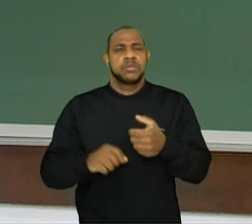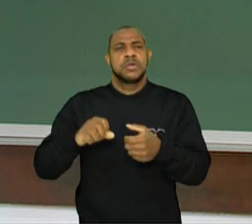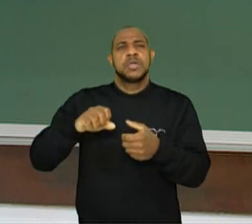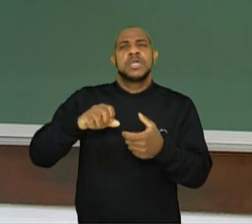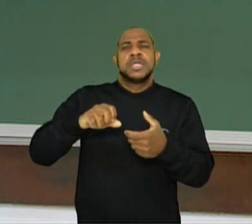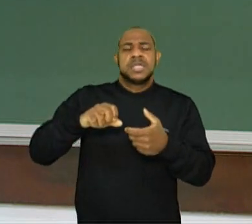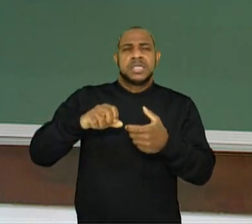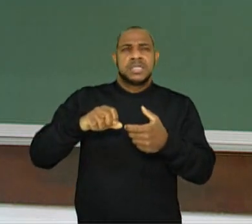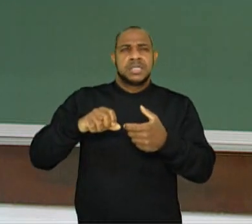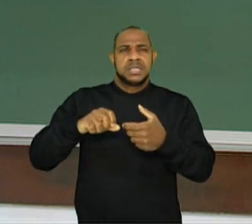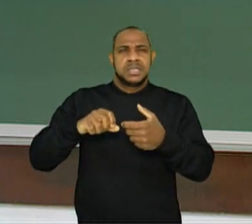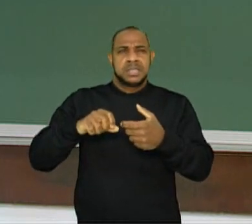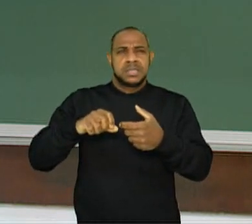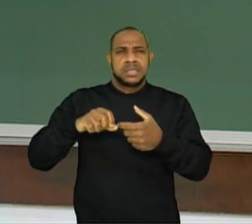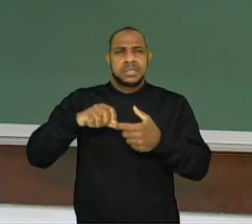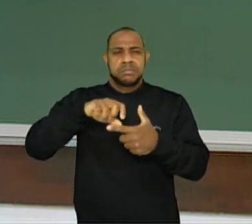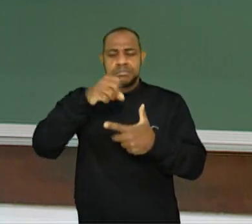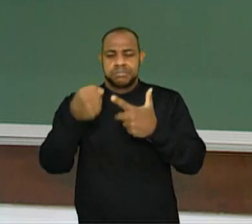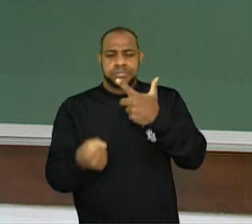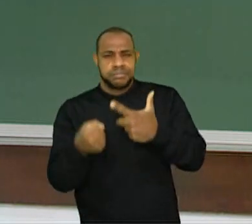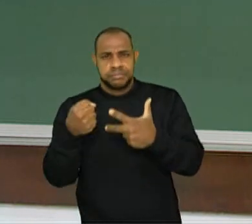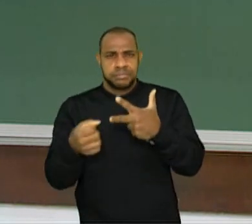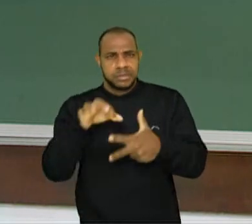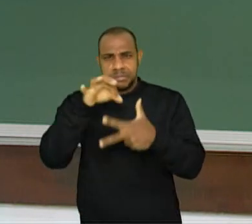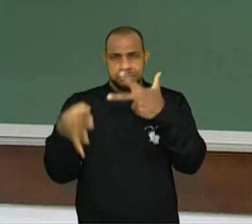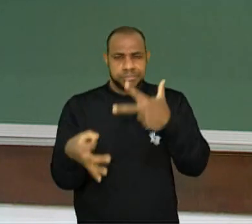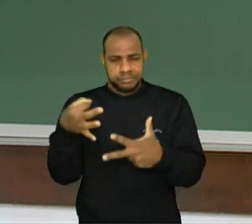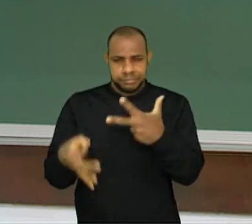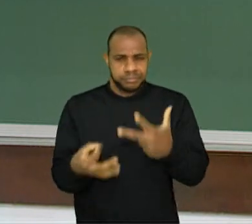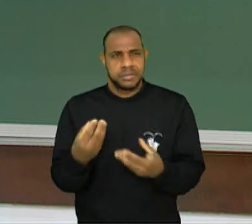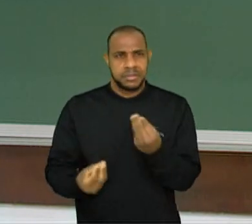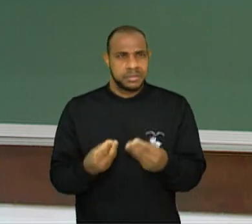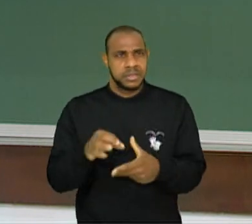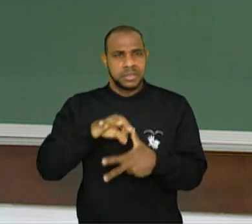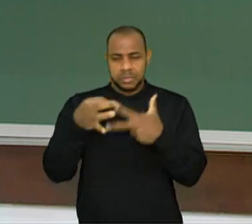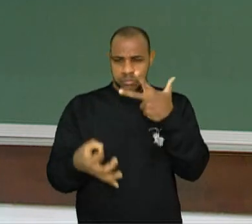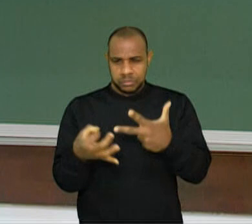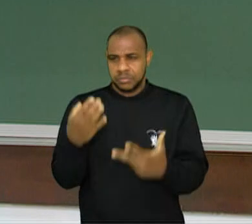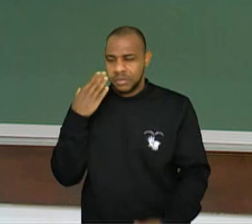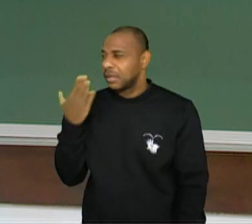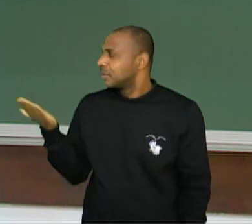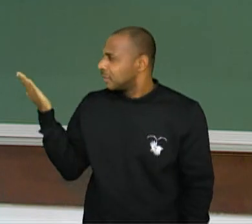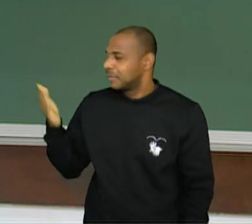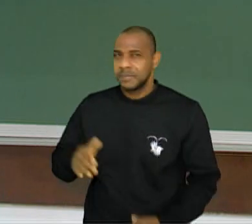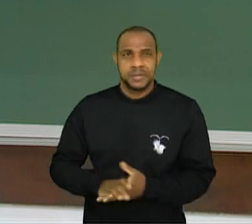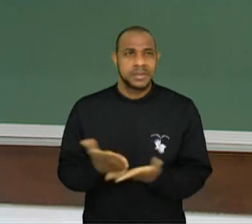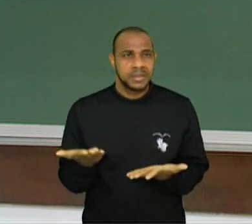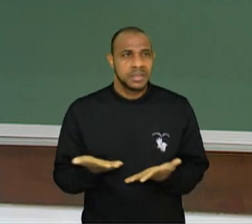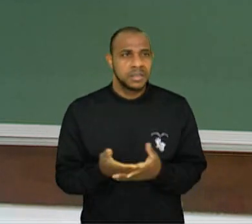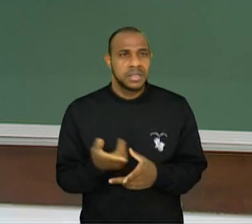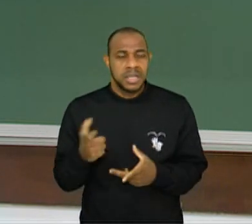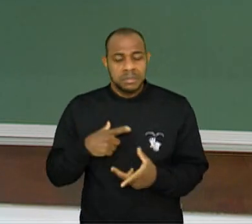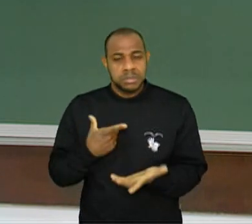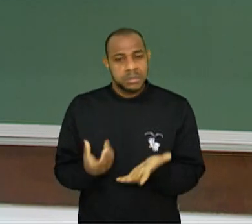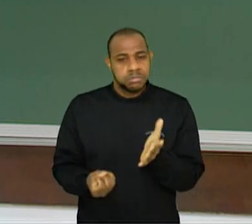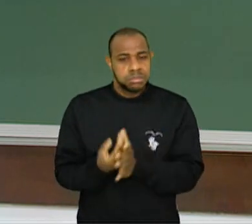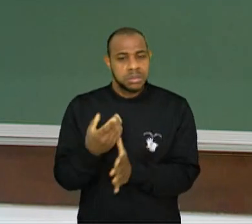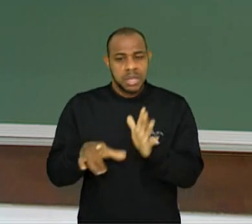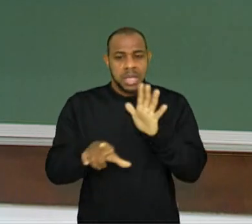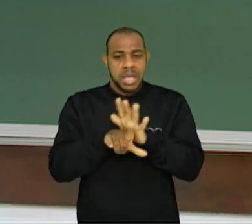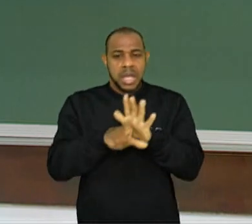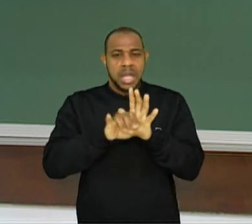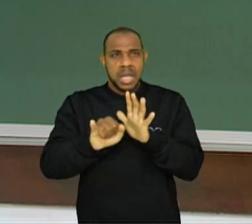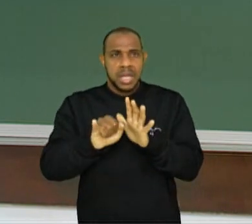está falando. O legislativo é um representante bastante direto da população, porque são eles que elaboram as leis.